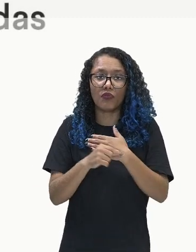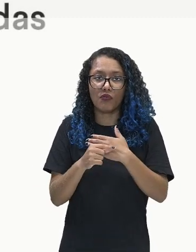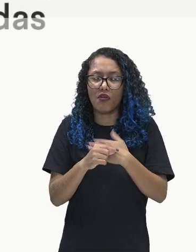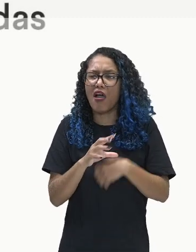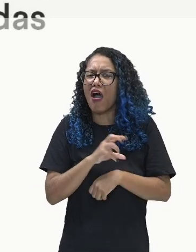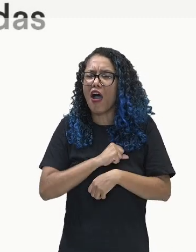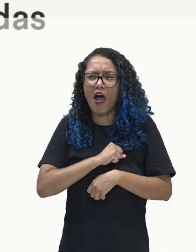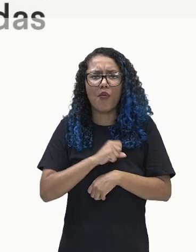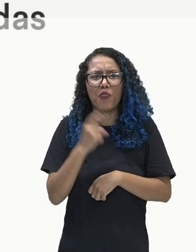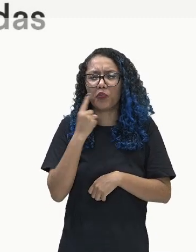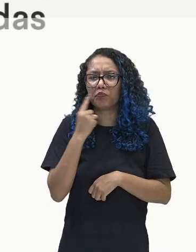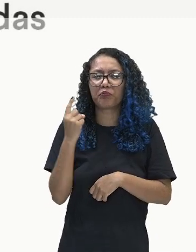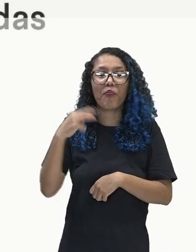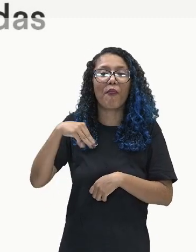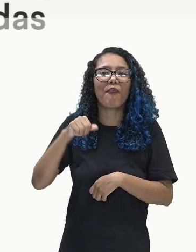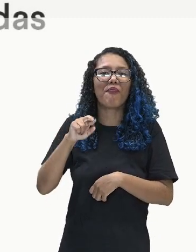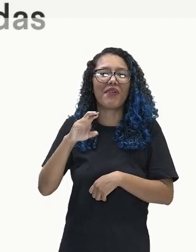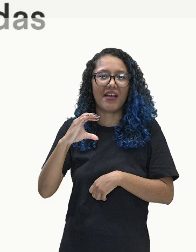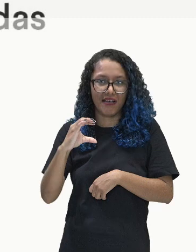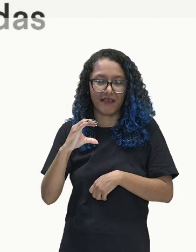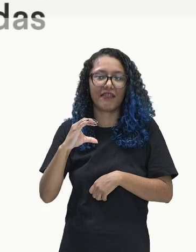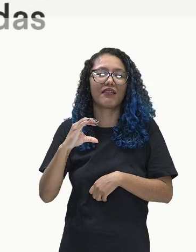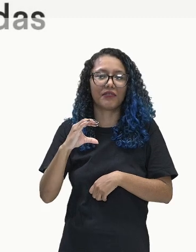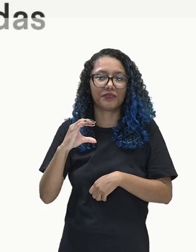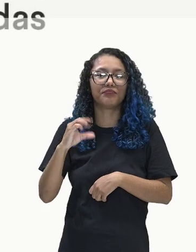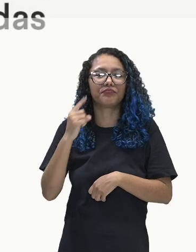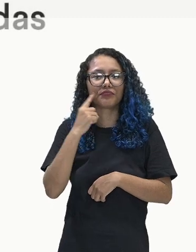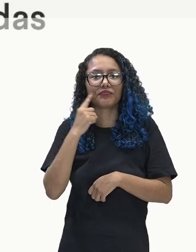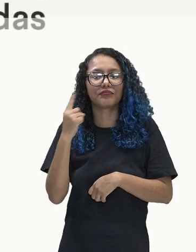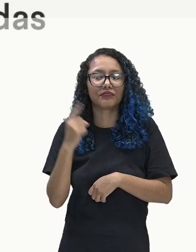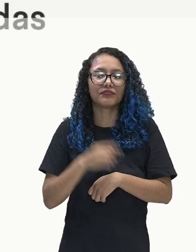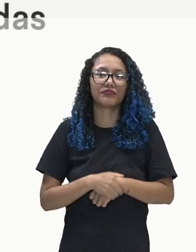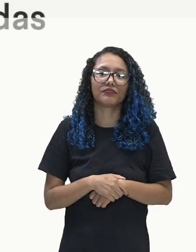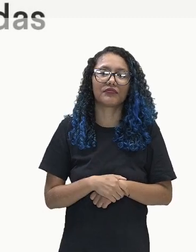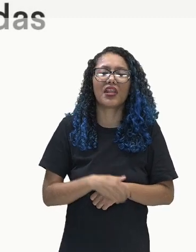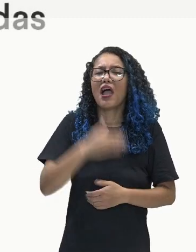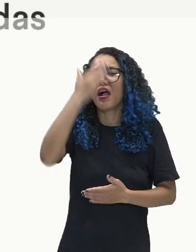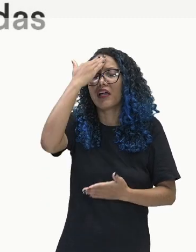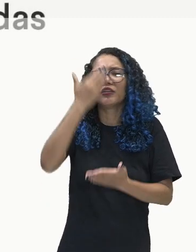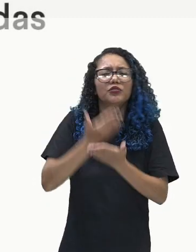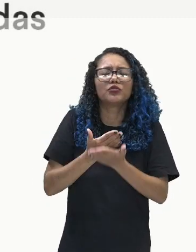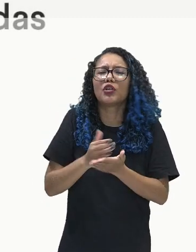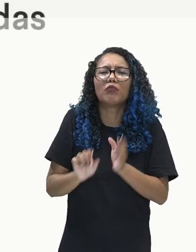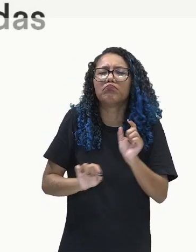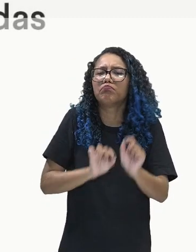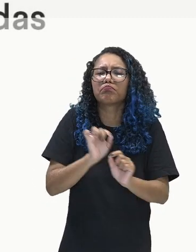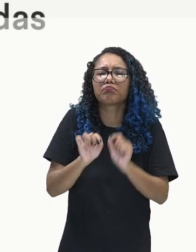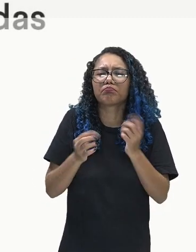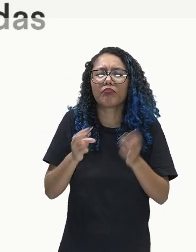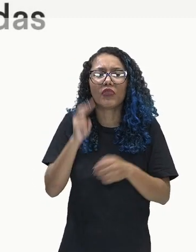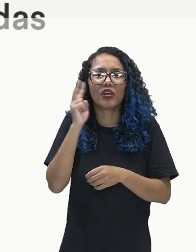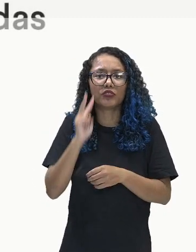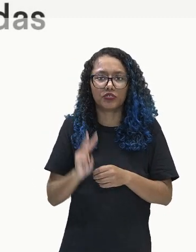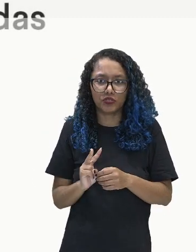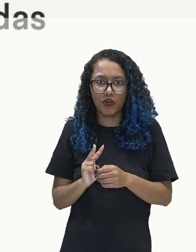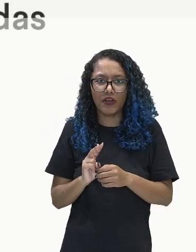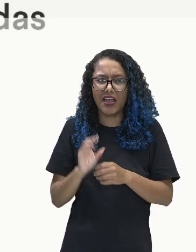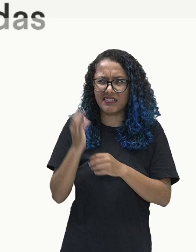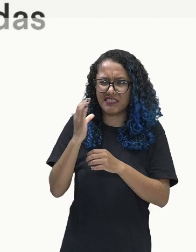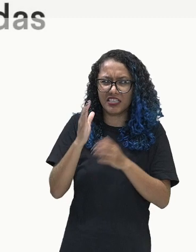preferidos, o Mark Bloch. Para o Mark Bloch, considera que a história não é a ciência que estuda